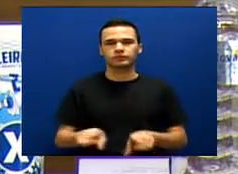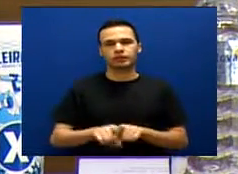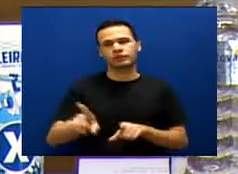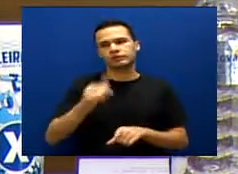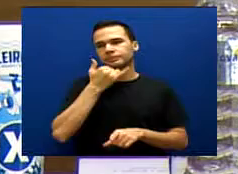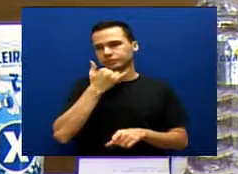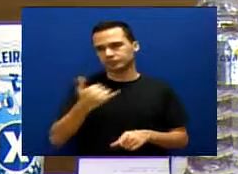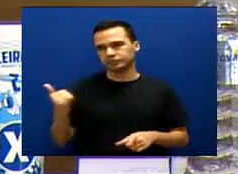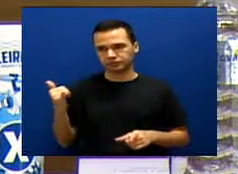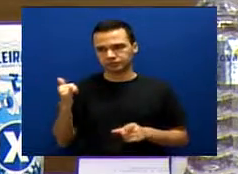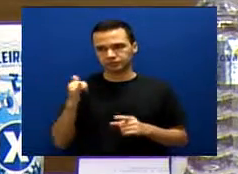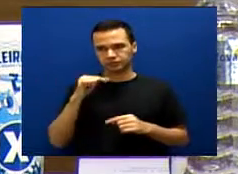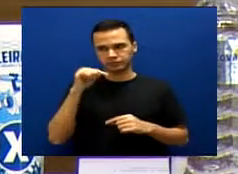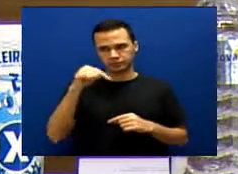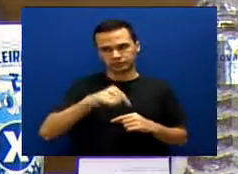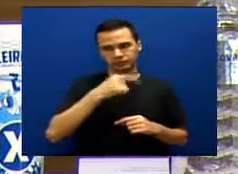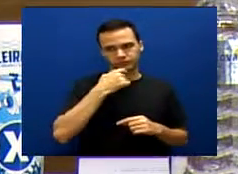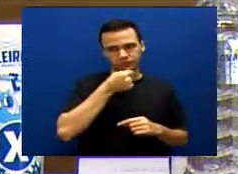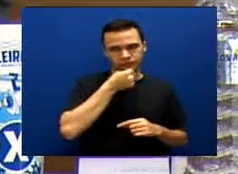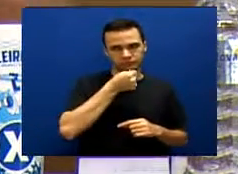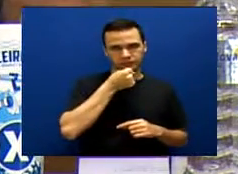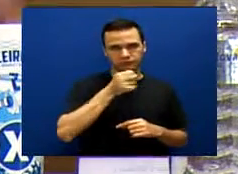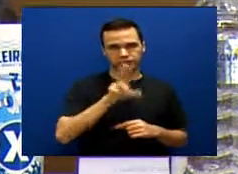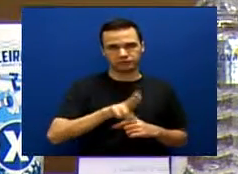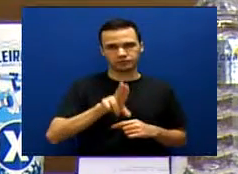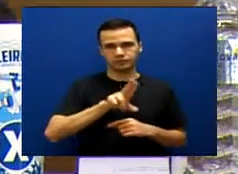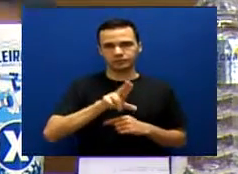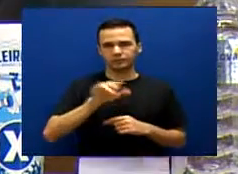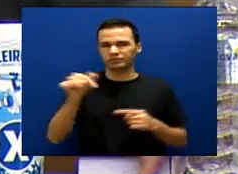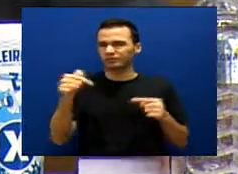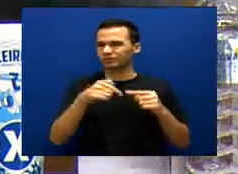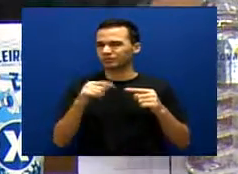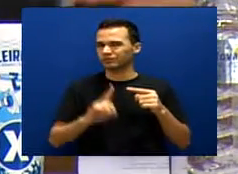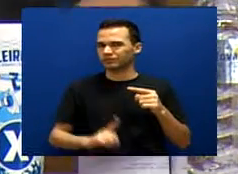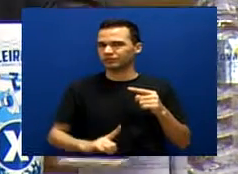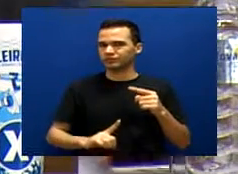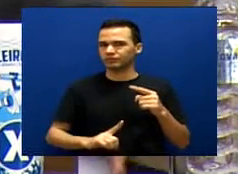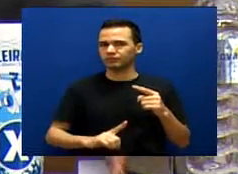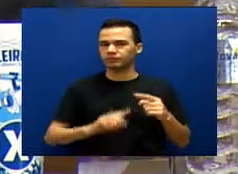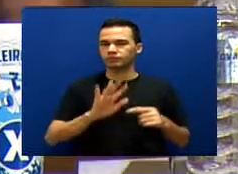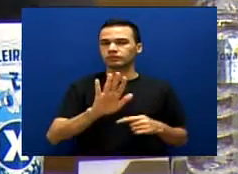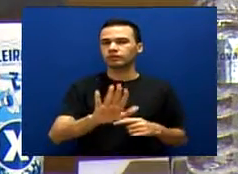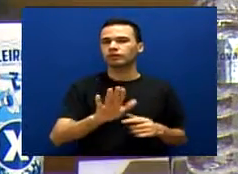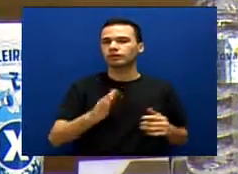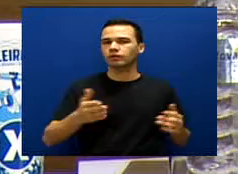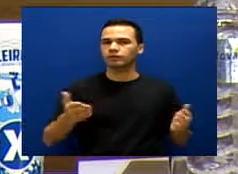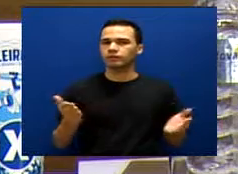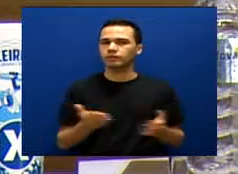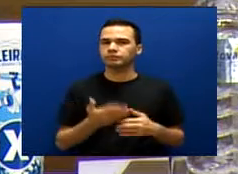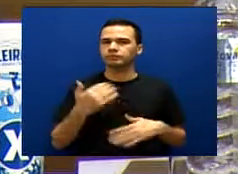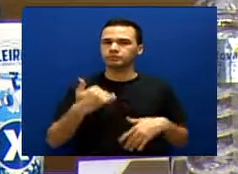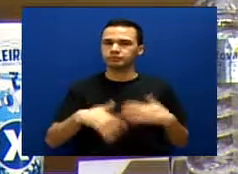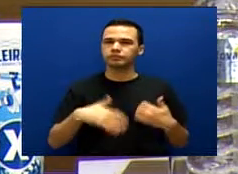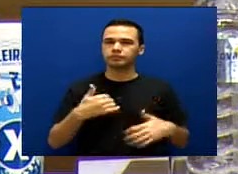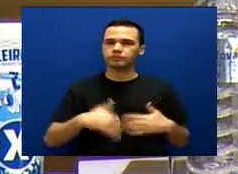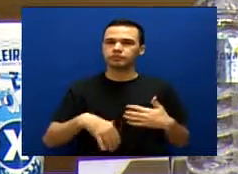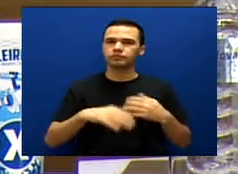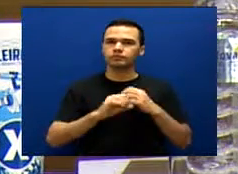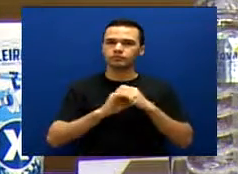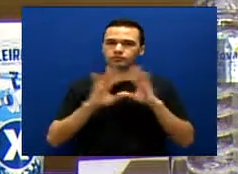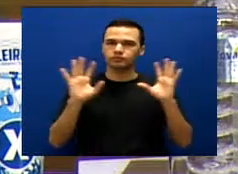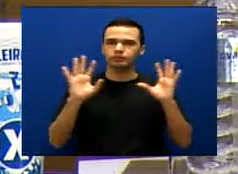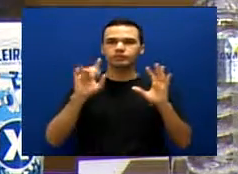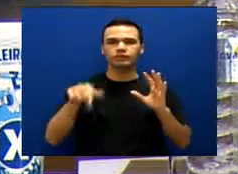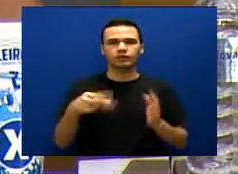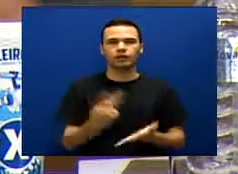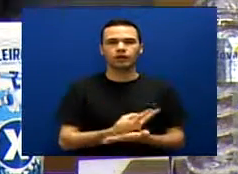me desculpando através do nosso microfone aqui, não tem nada a ver lá o serviço, aqui é outro, mas só para deixar claro que foi uma